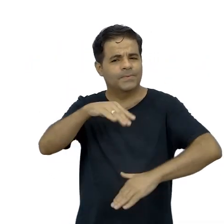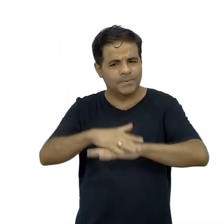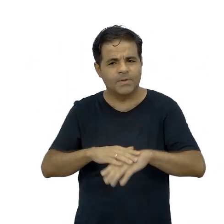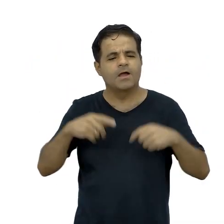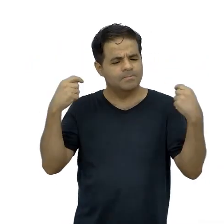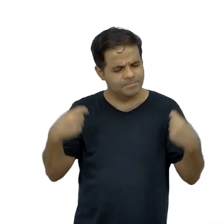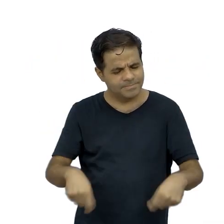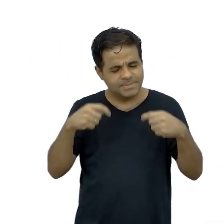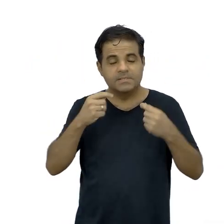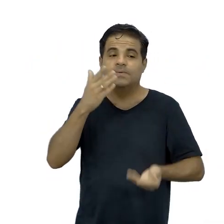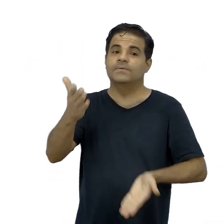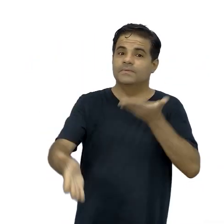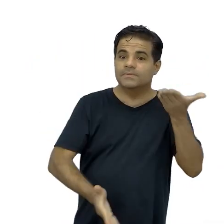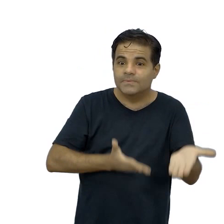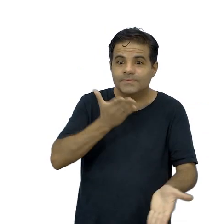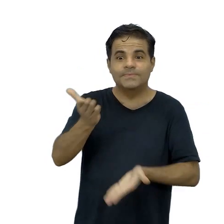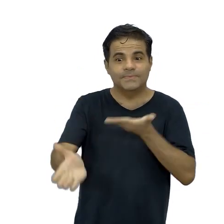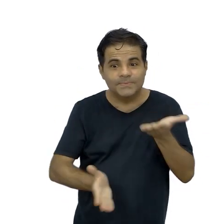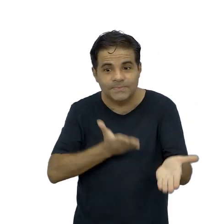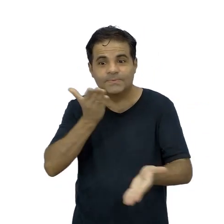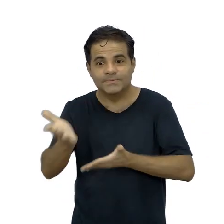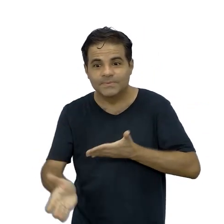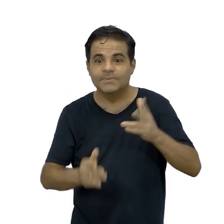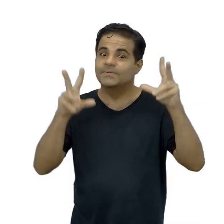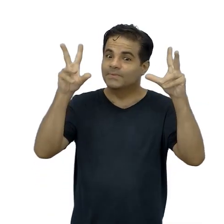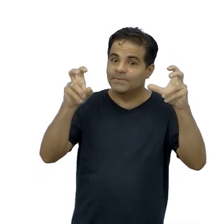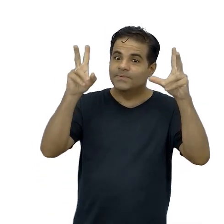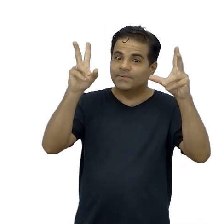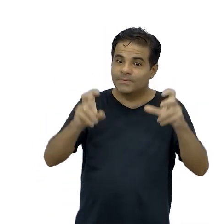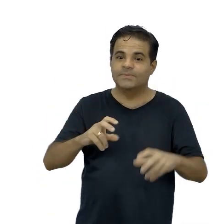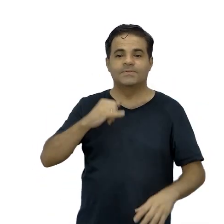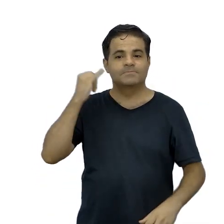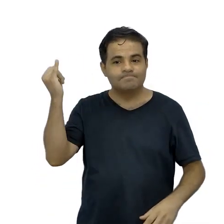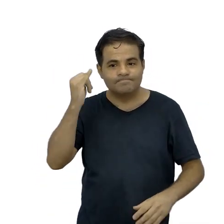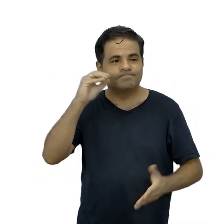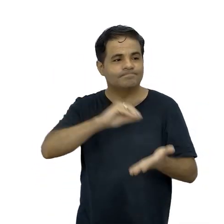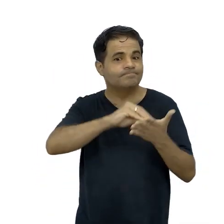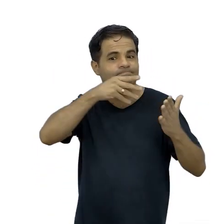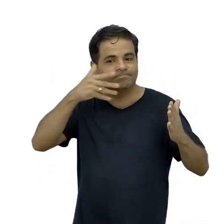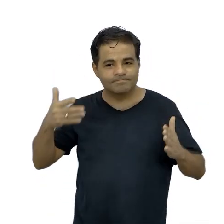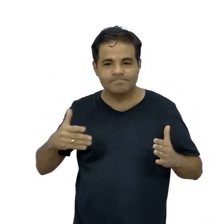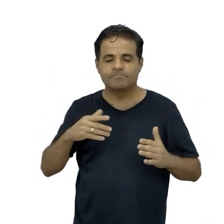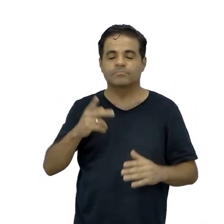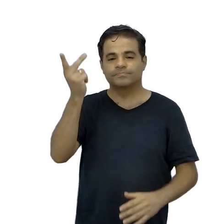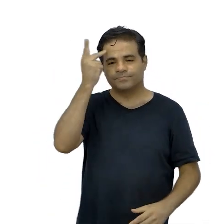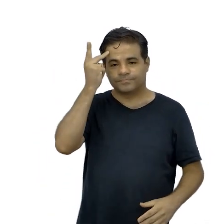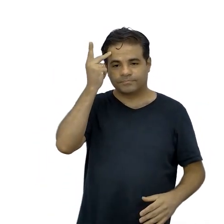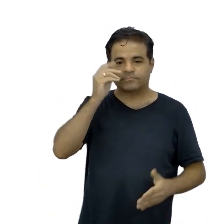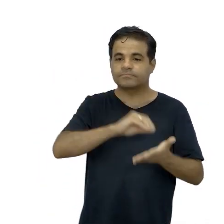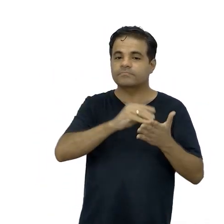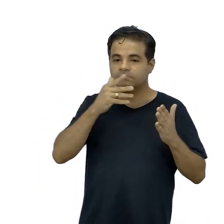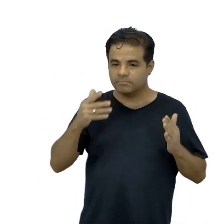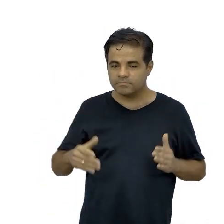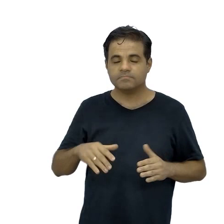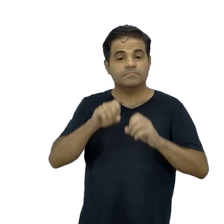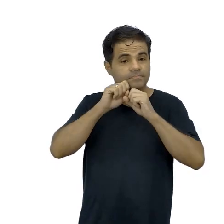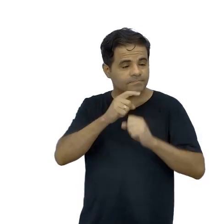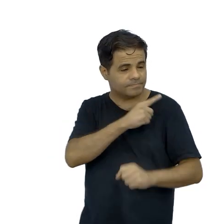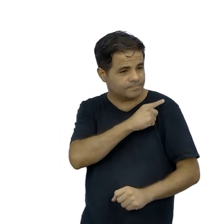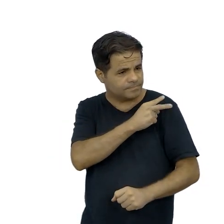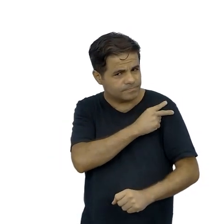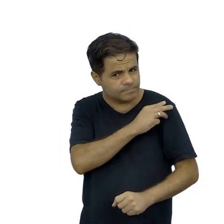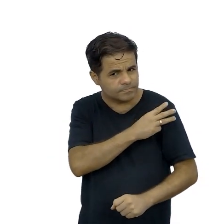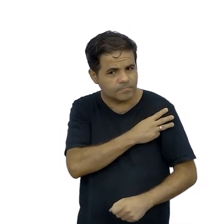habilidades. Trata-se também de uma priorização do currículo paulista e do currículo do ensino